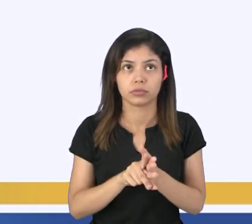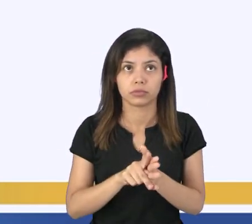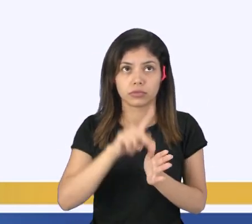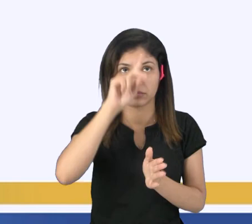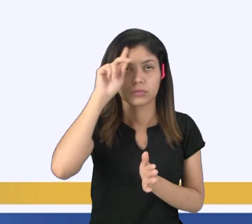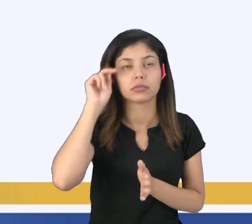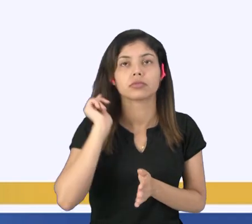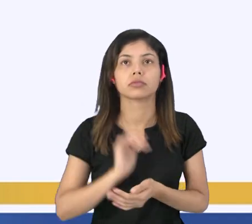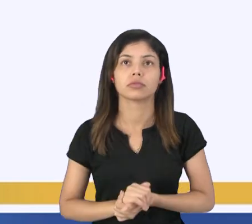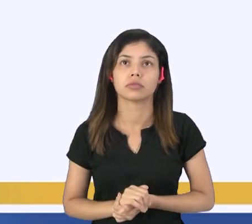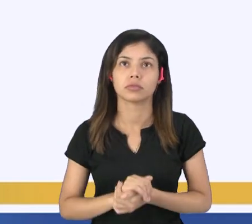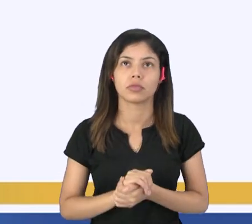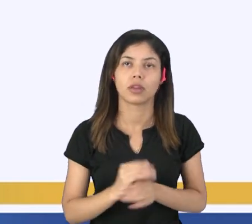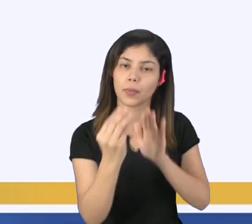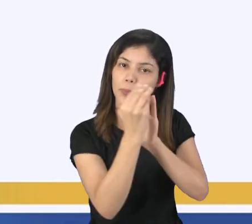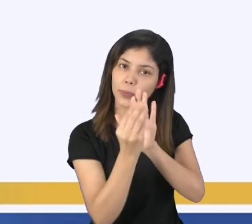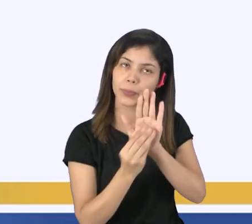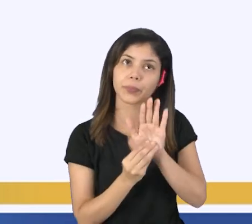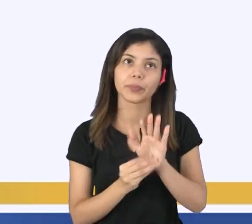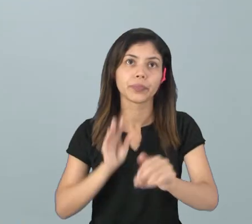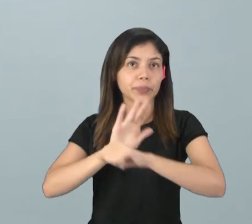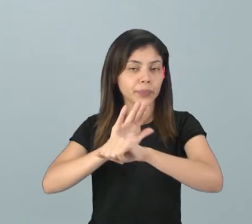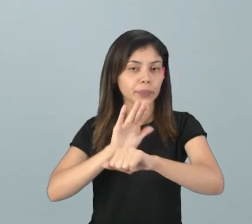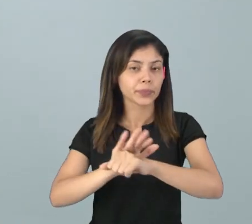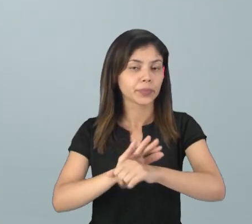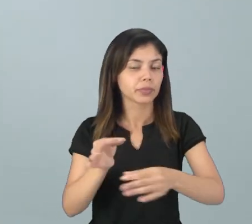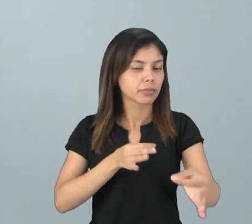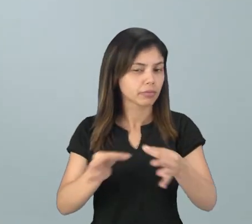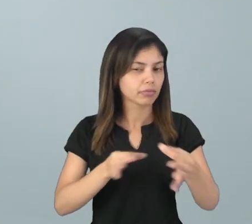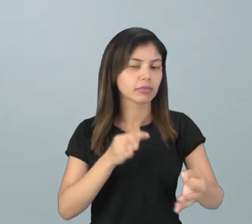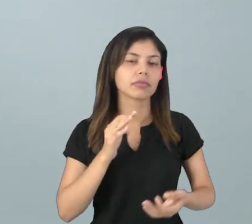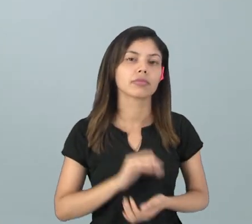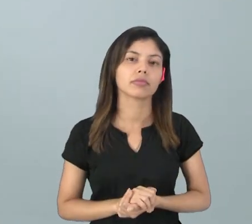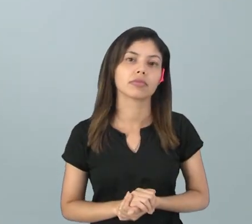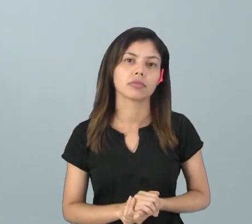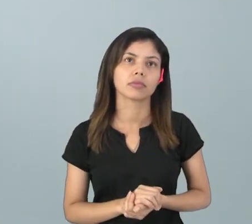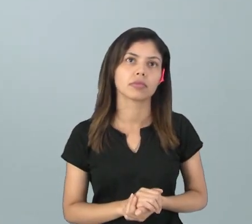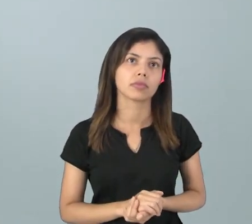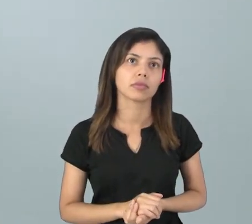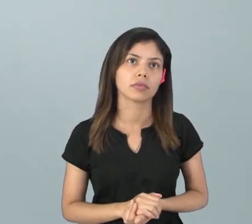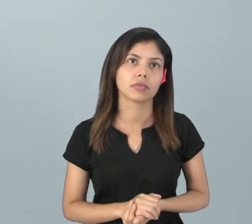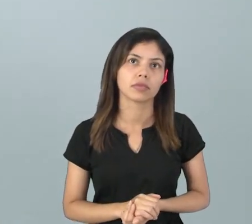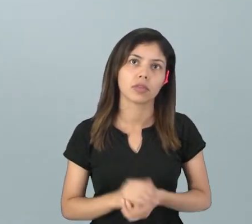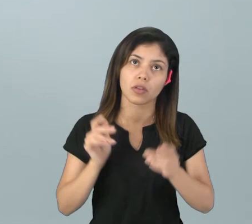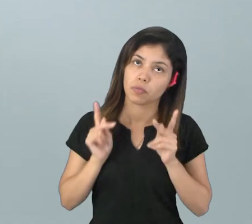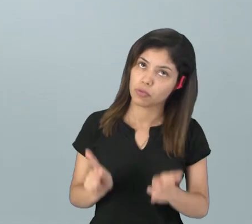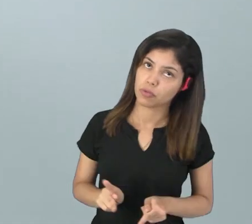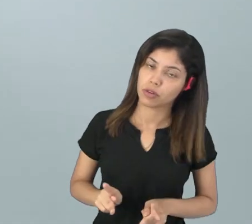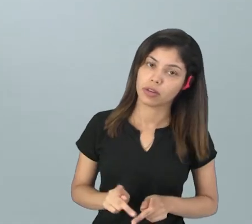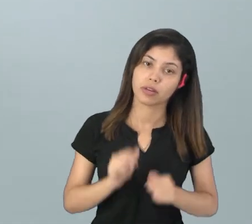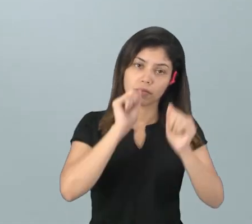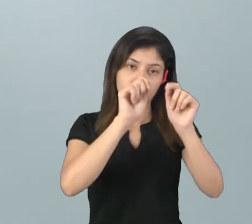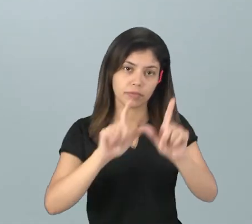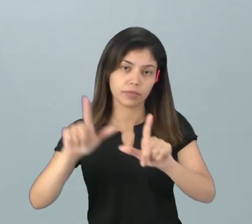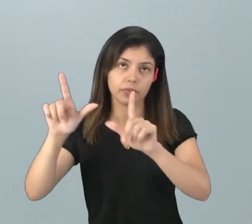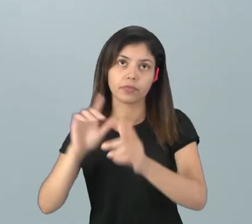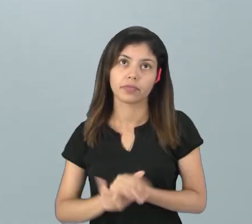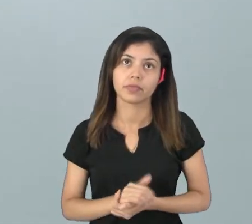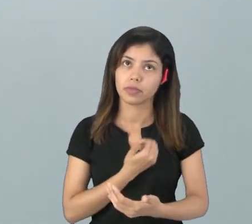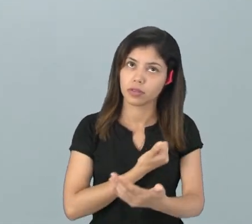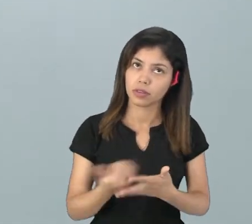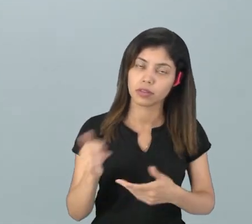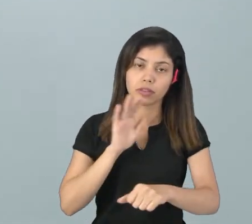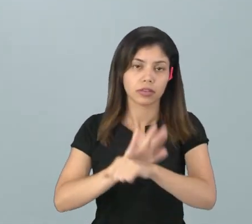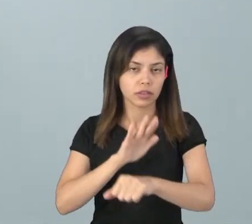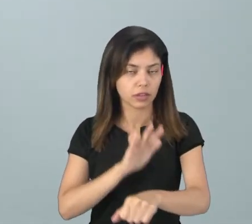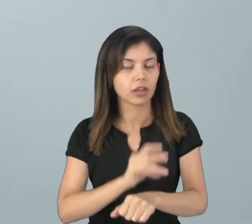dos comportamentos padrões de solidariedade planejado. Tipo de comportamento vai estar lá nos slides. Ação